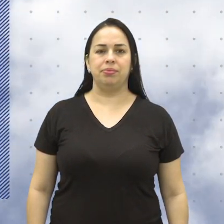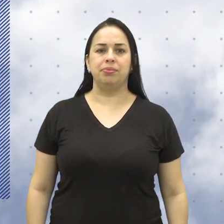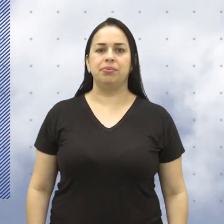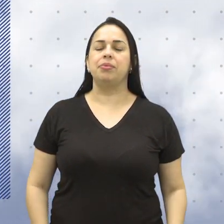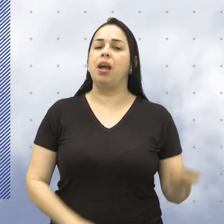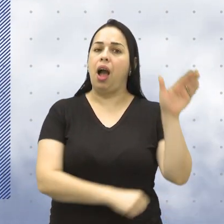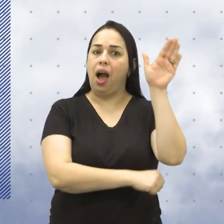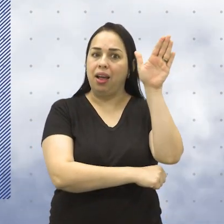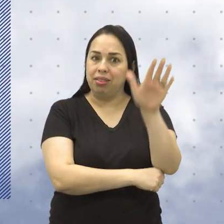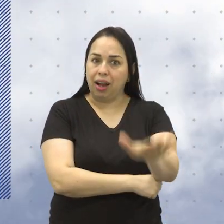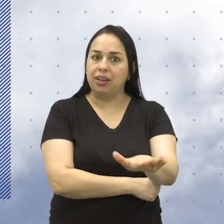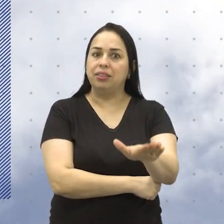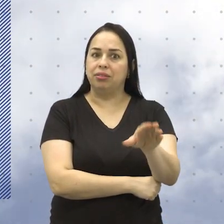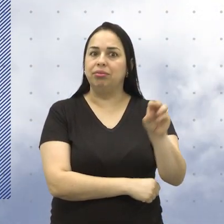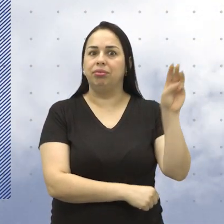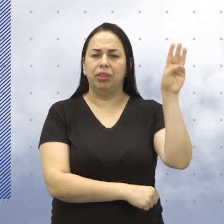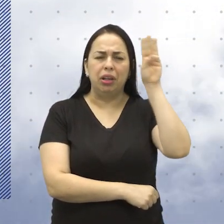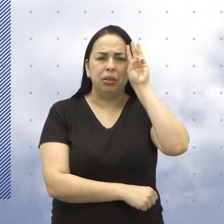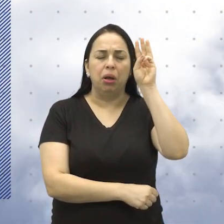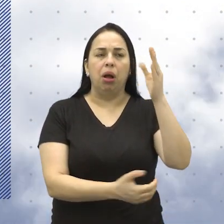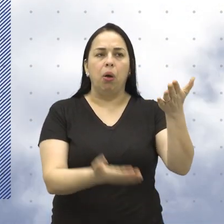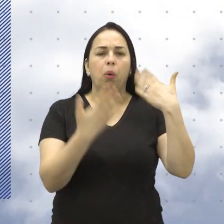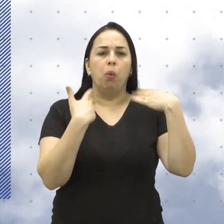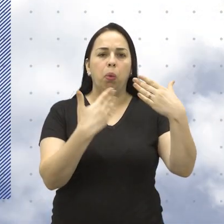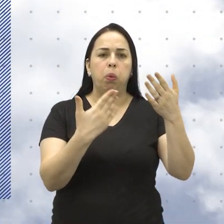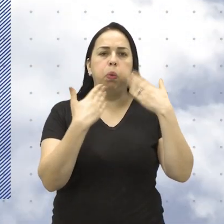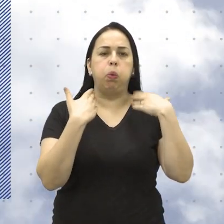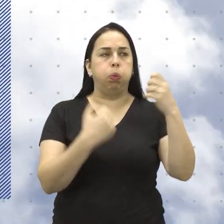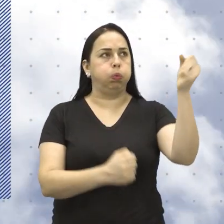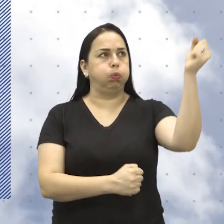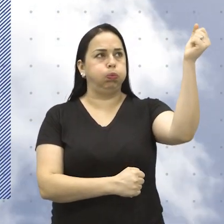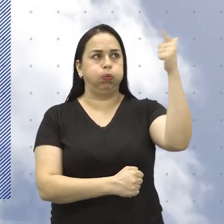A tarde desta terça-feira será quente, com o sol